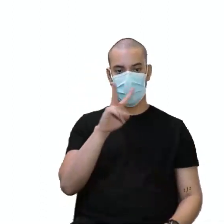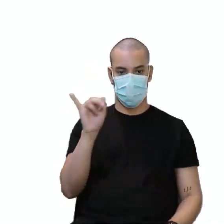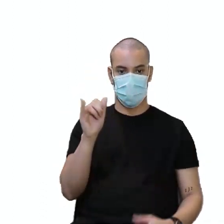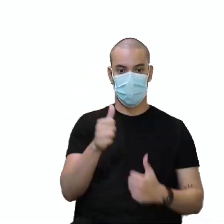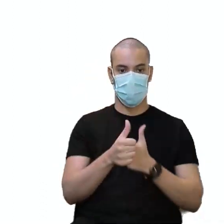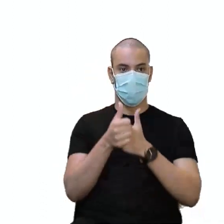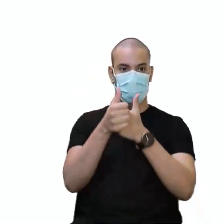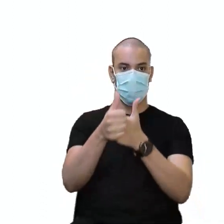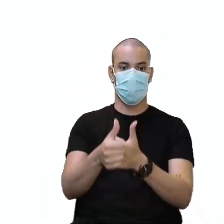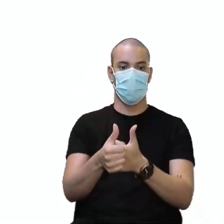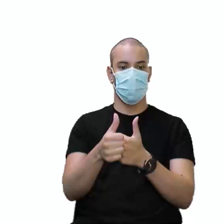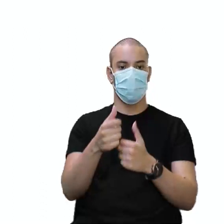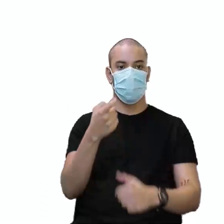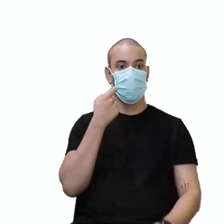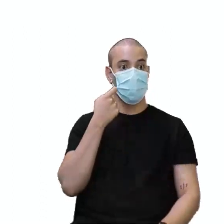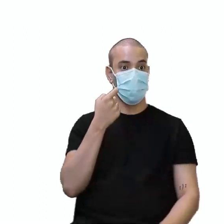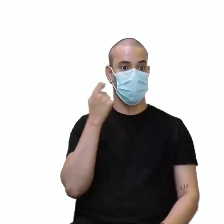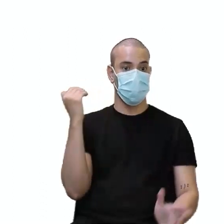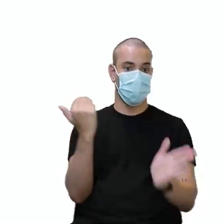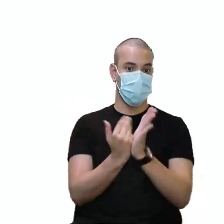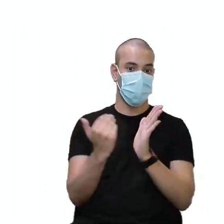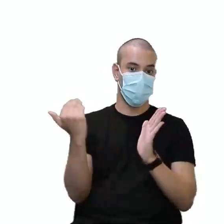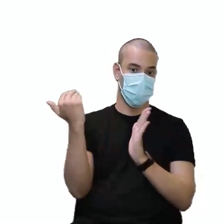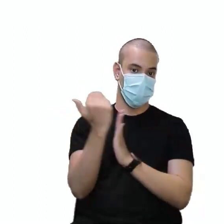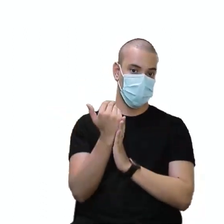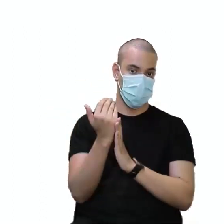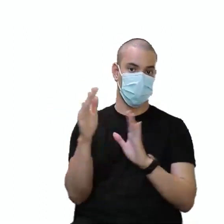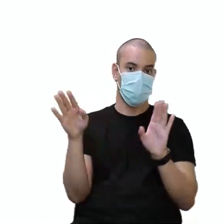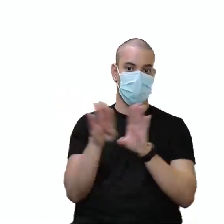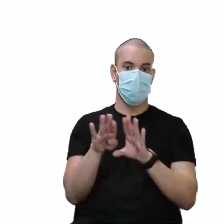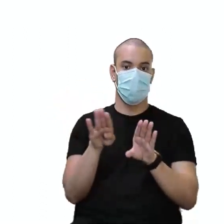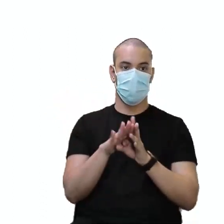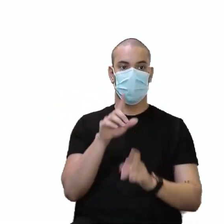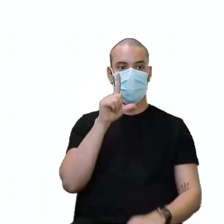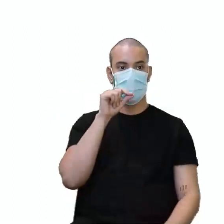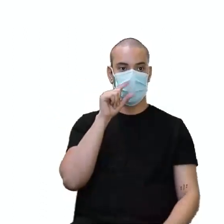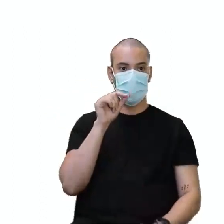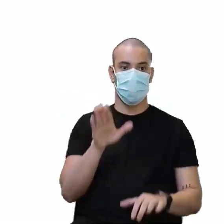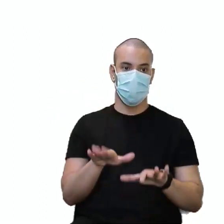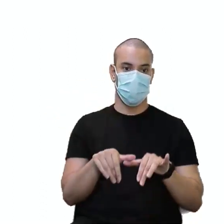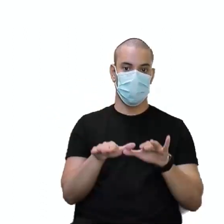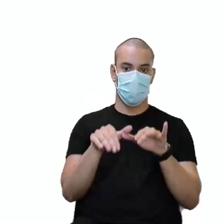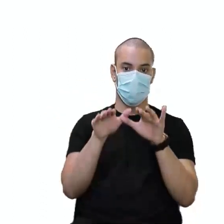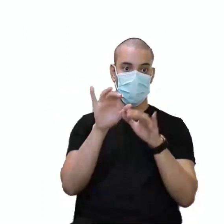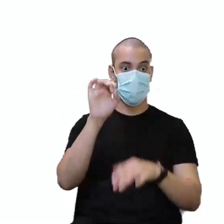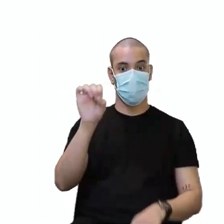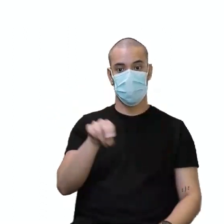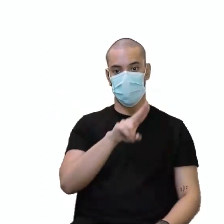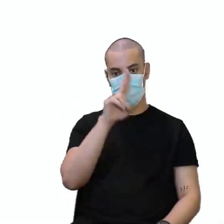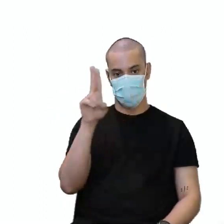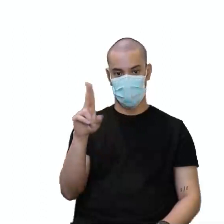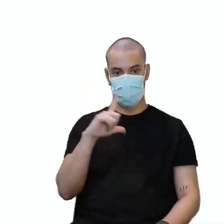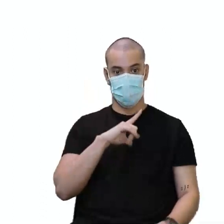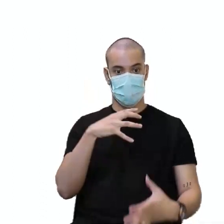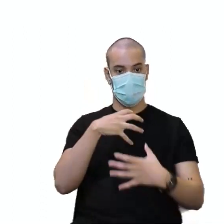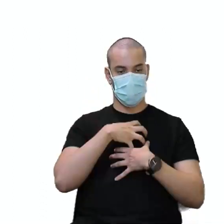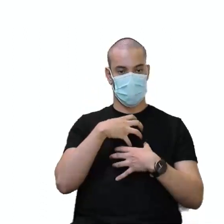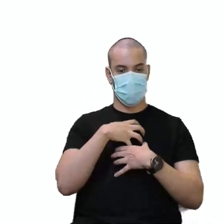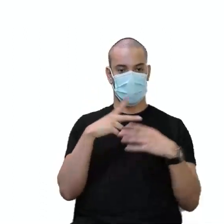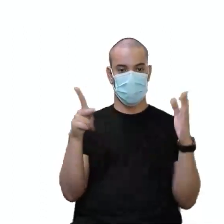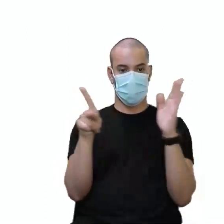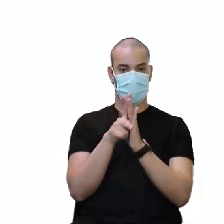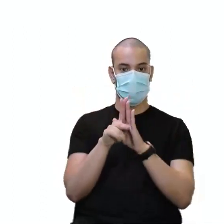servir de alimento para peixes maiores e vão servir de alimento para as aves pernaltas. ou você pode ter esse sentido